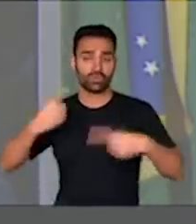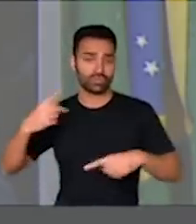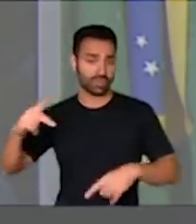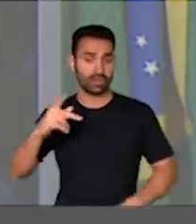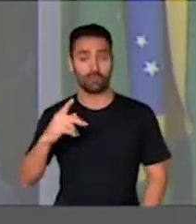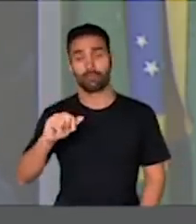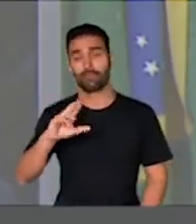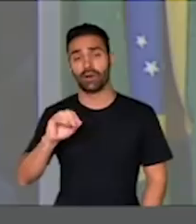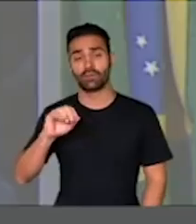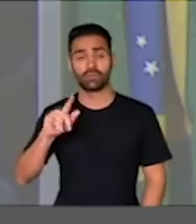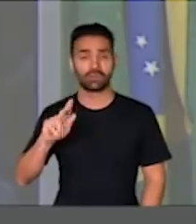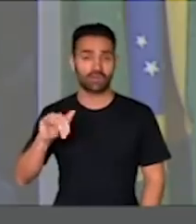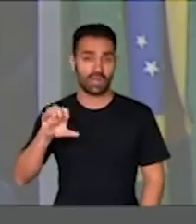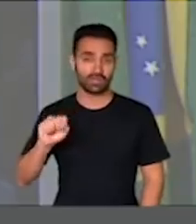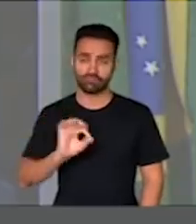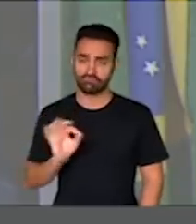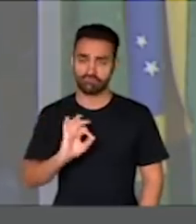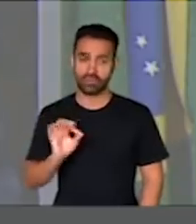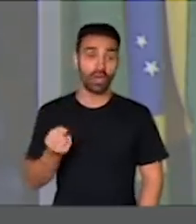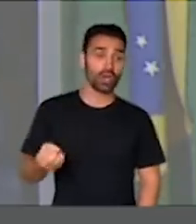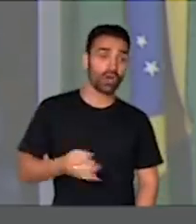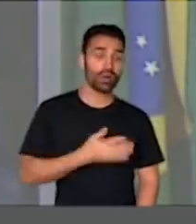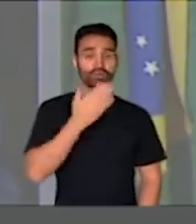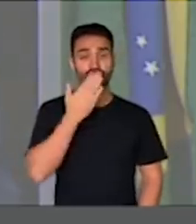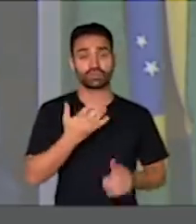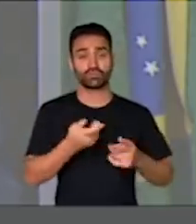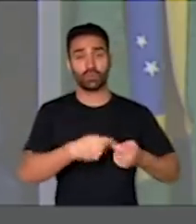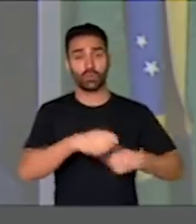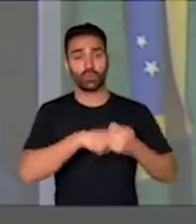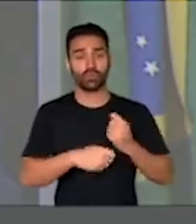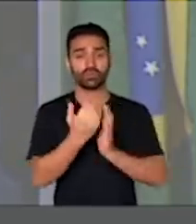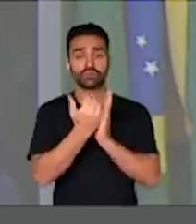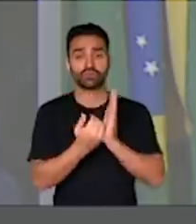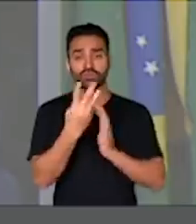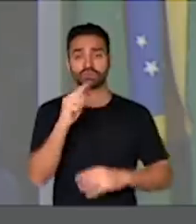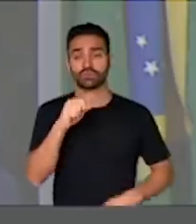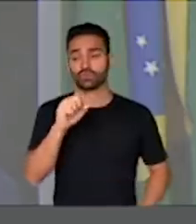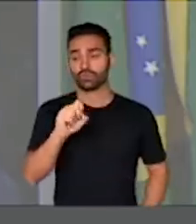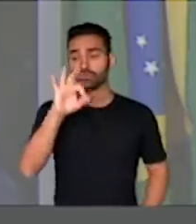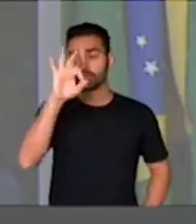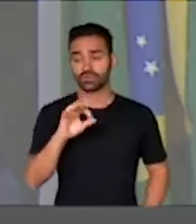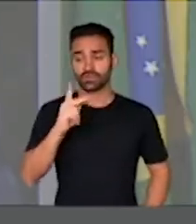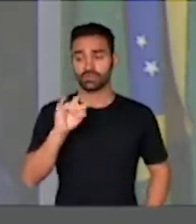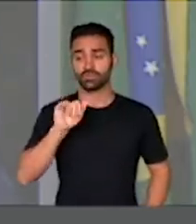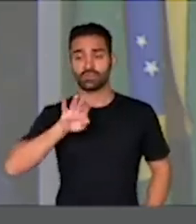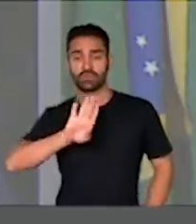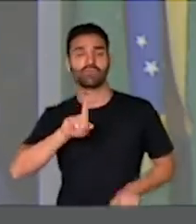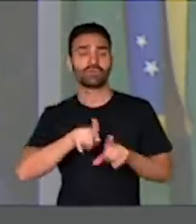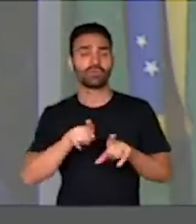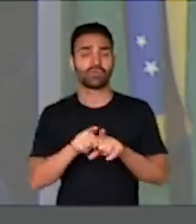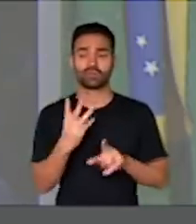será e não seguirá a tal da nova matriz econômica que levou à queda de 3.8 por cento do pib em 2015 3%